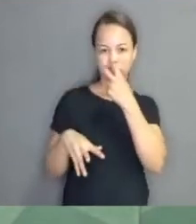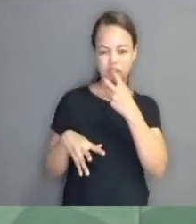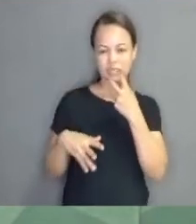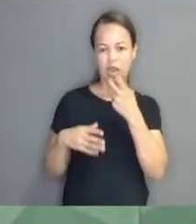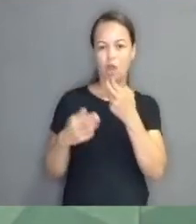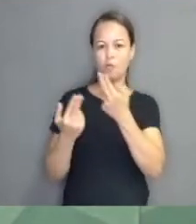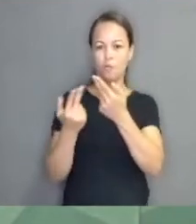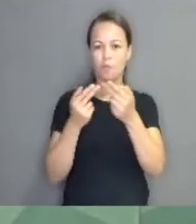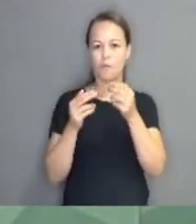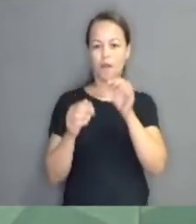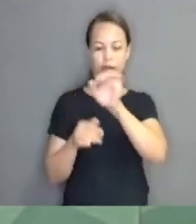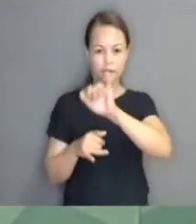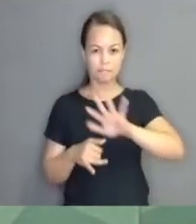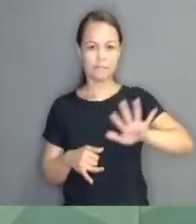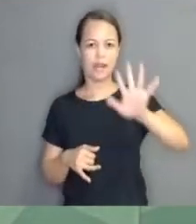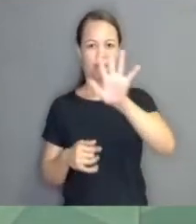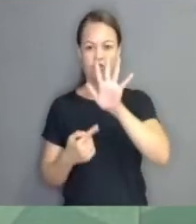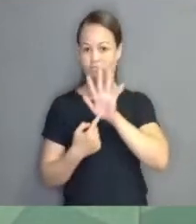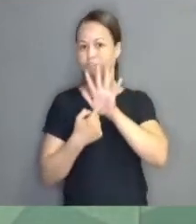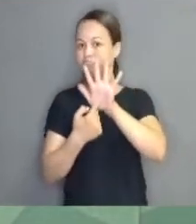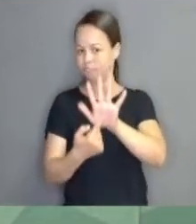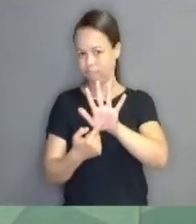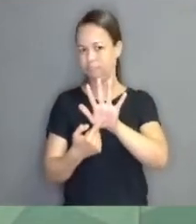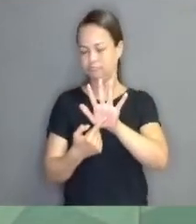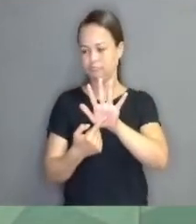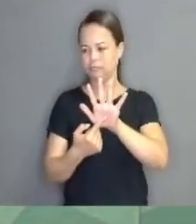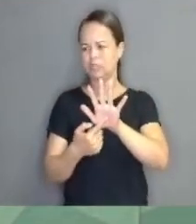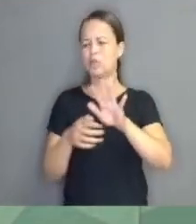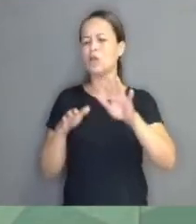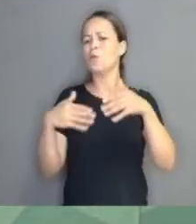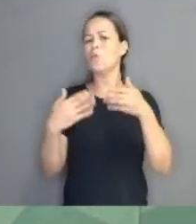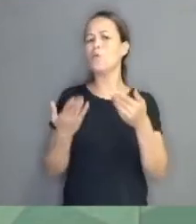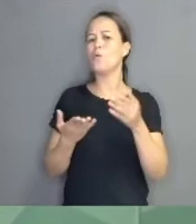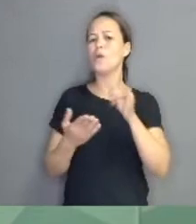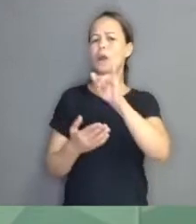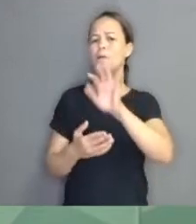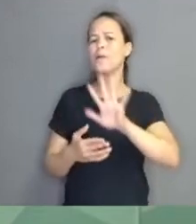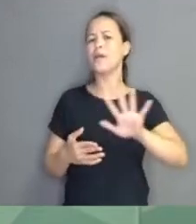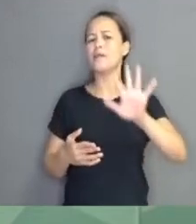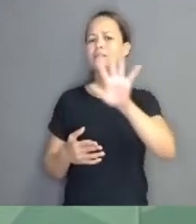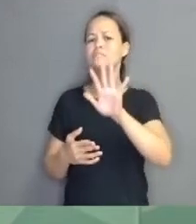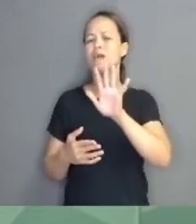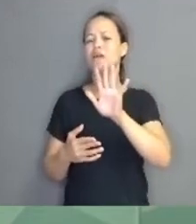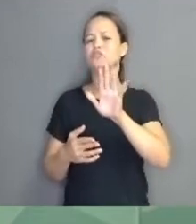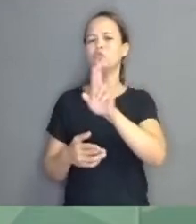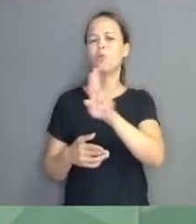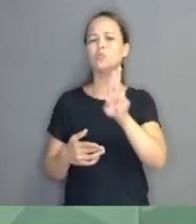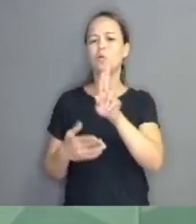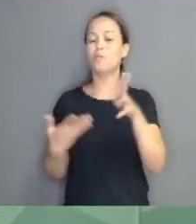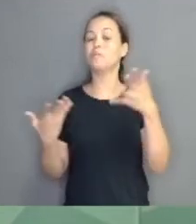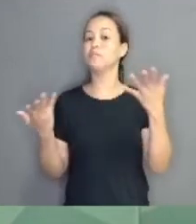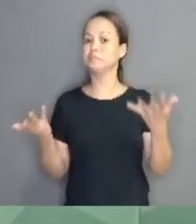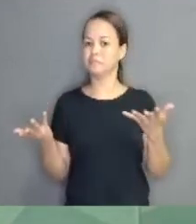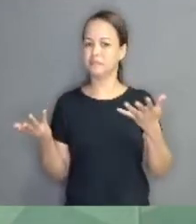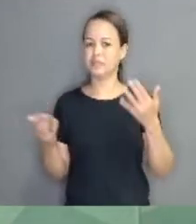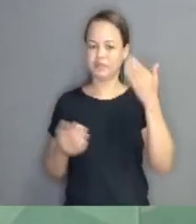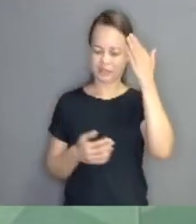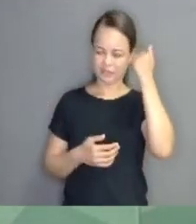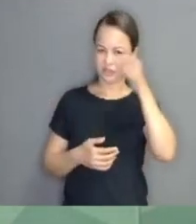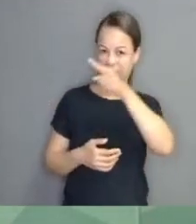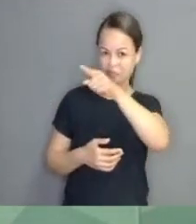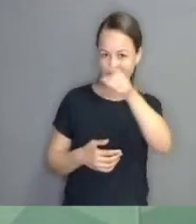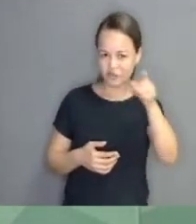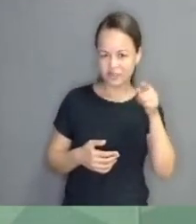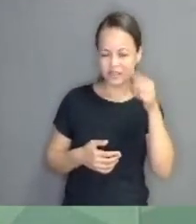indicada o que animalzinho É esse aqui tenho certeza que vocês sabem Eu